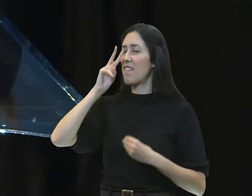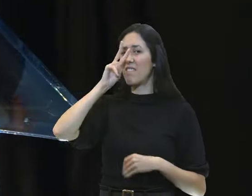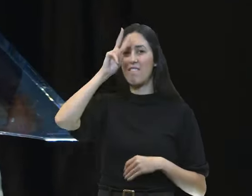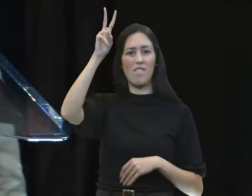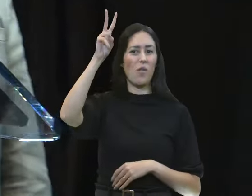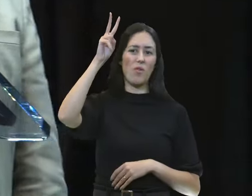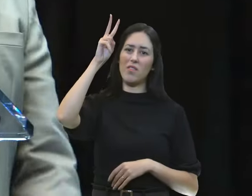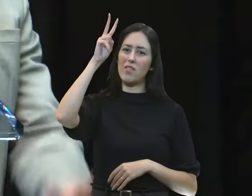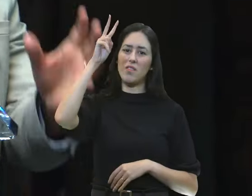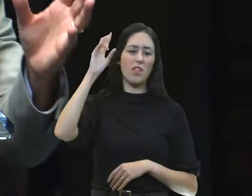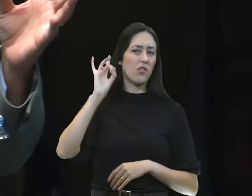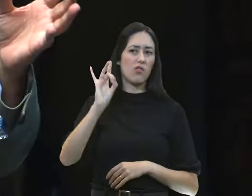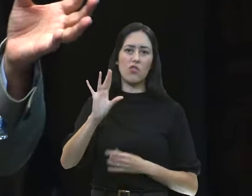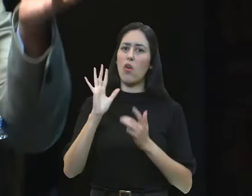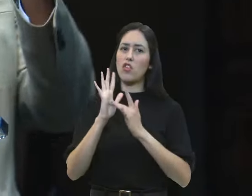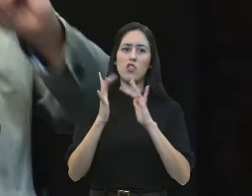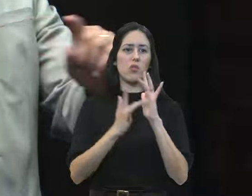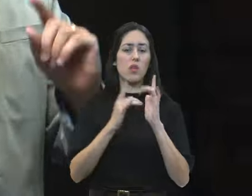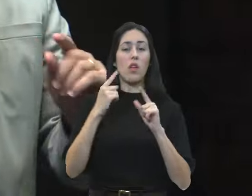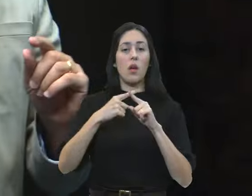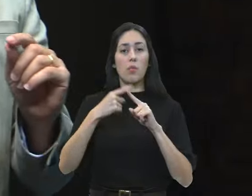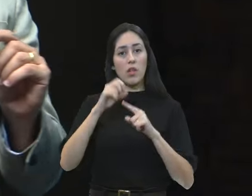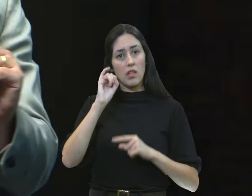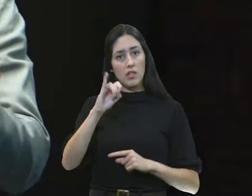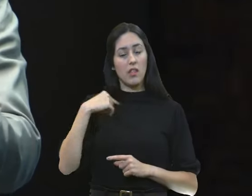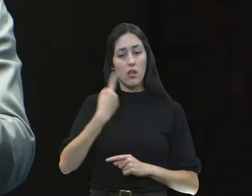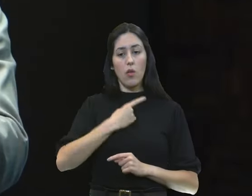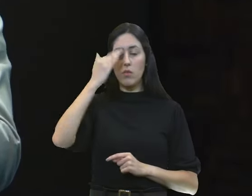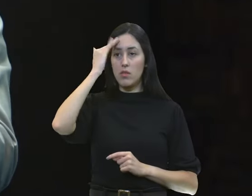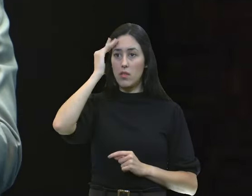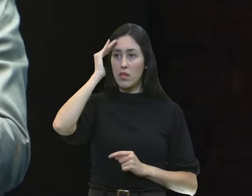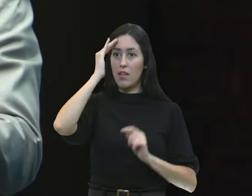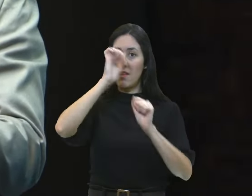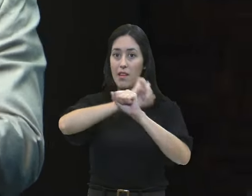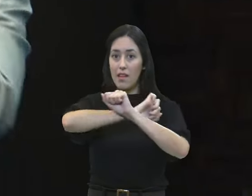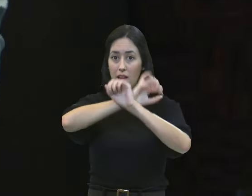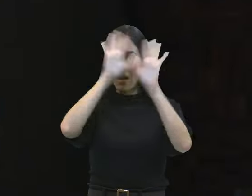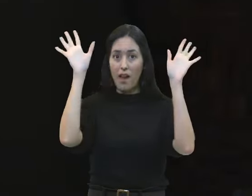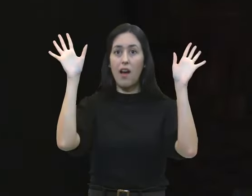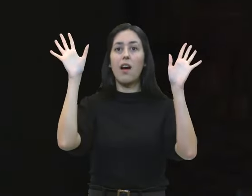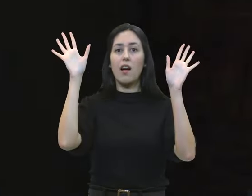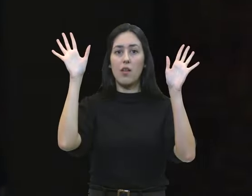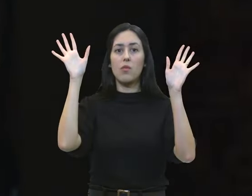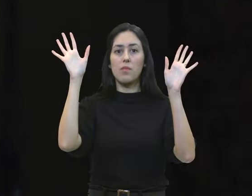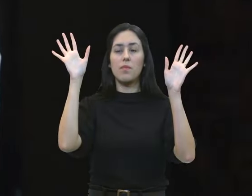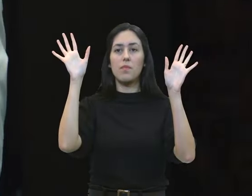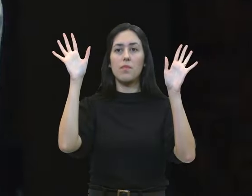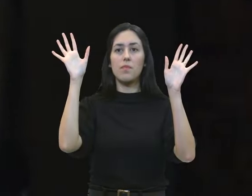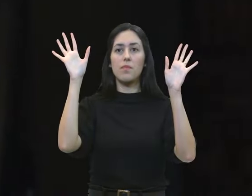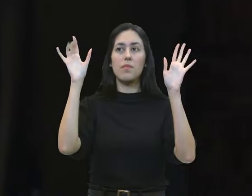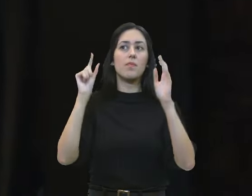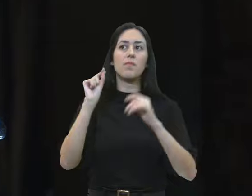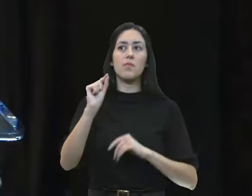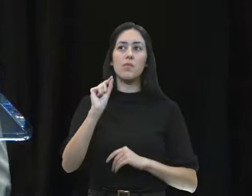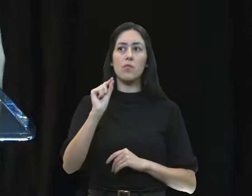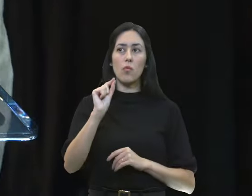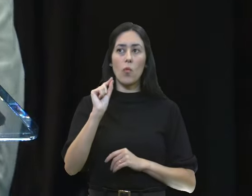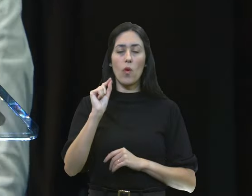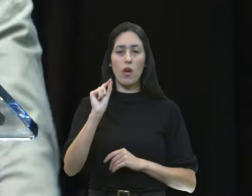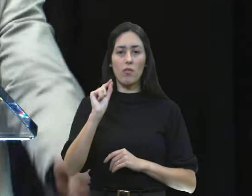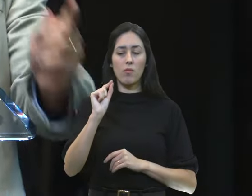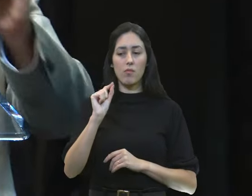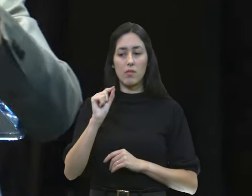fraqueza, porque quando nós entendemos essa premissa, essa verdade